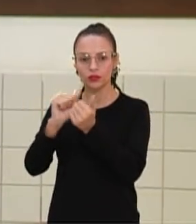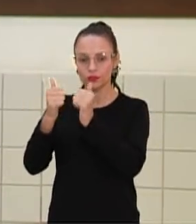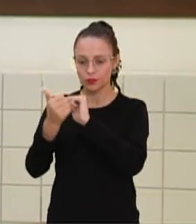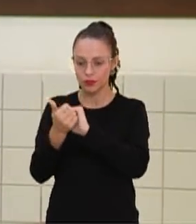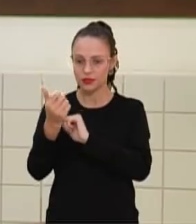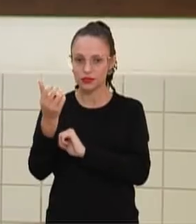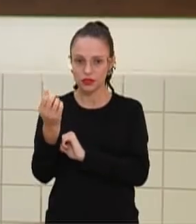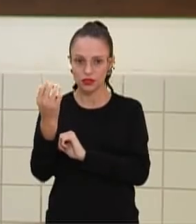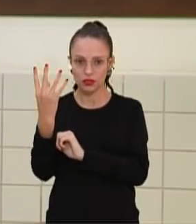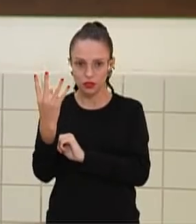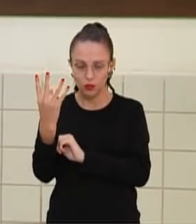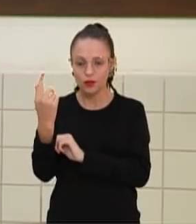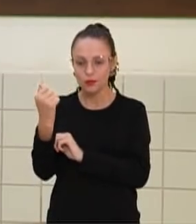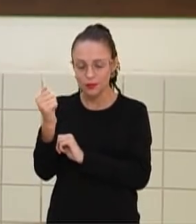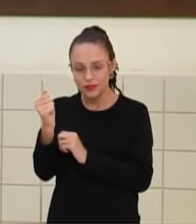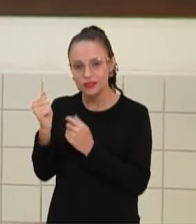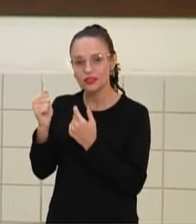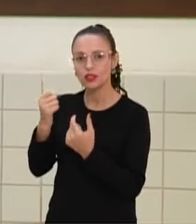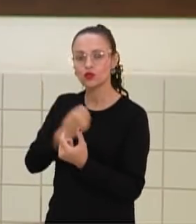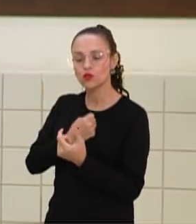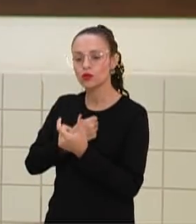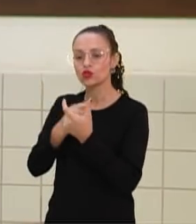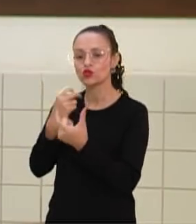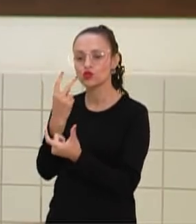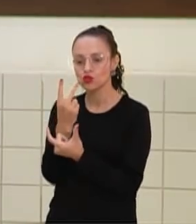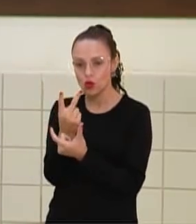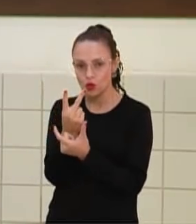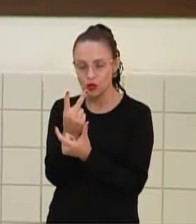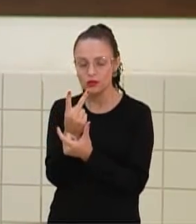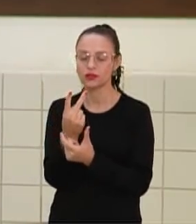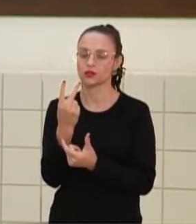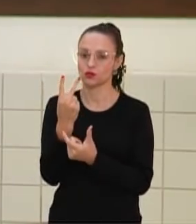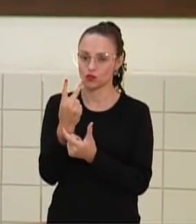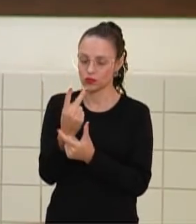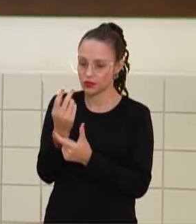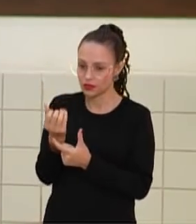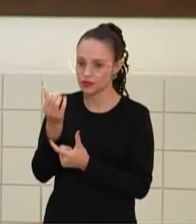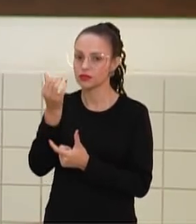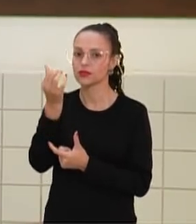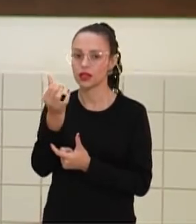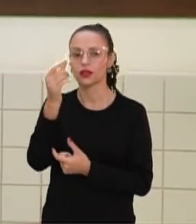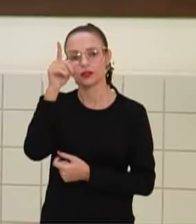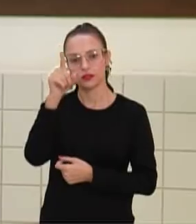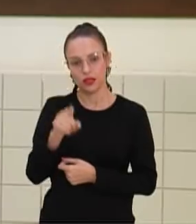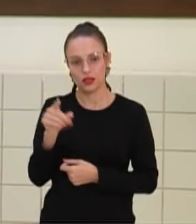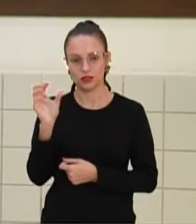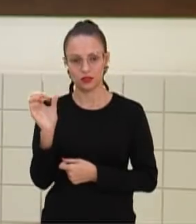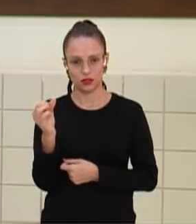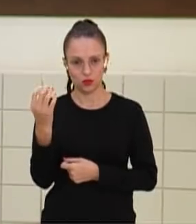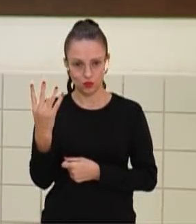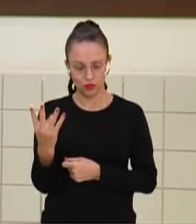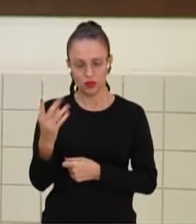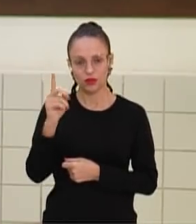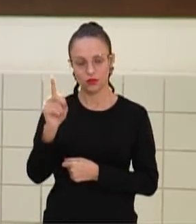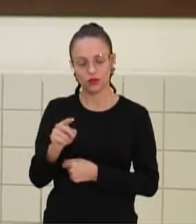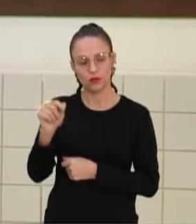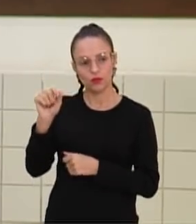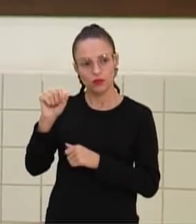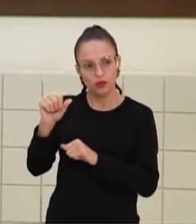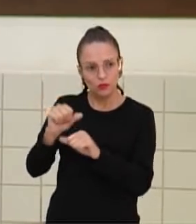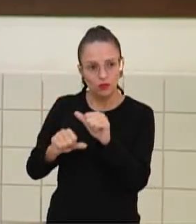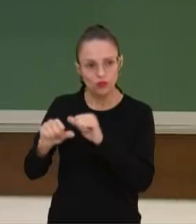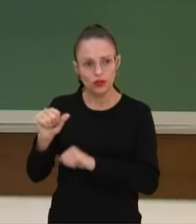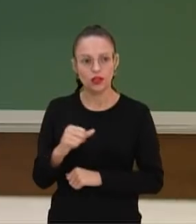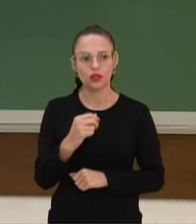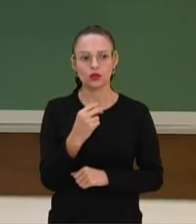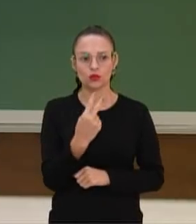em uma potência de base 2. Então, 2 elevado a 6 é igual a 64. Então, eu vou reescrever aqui